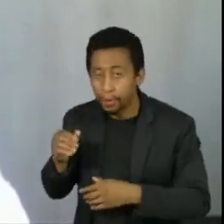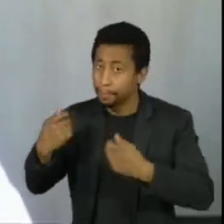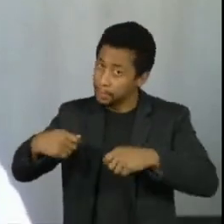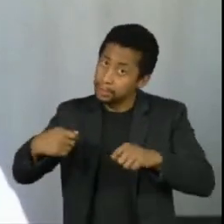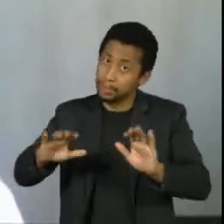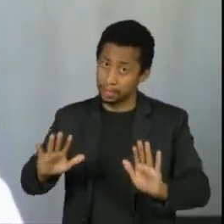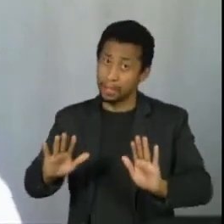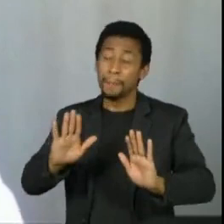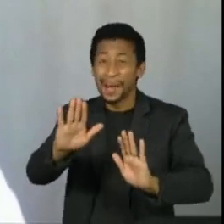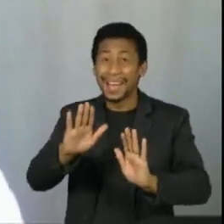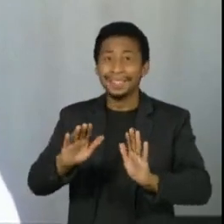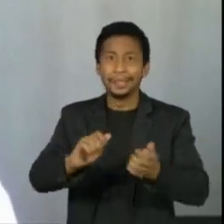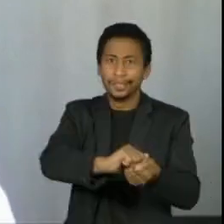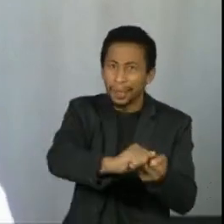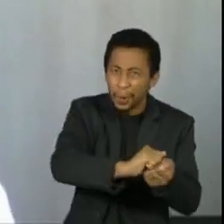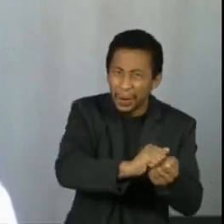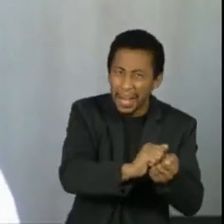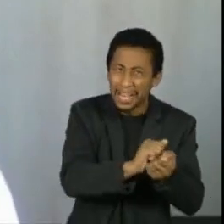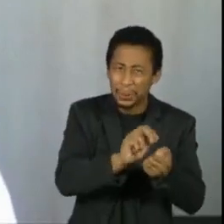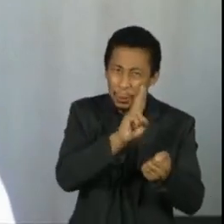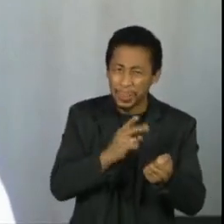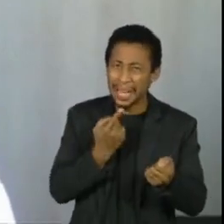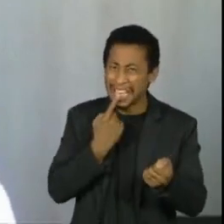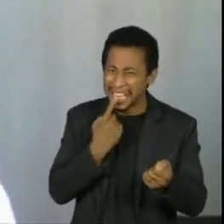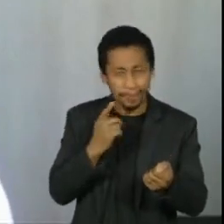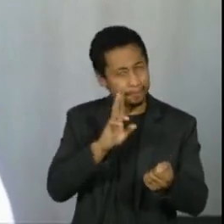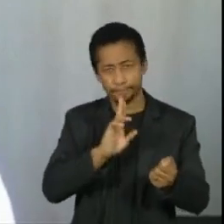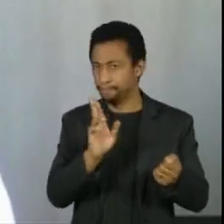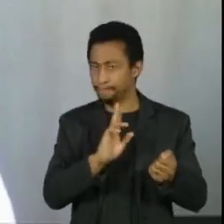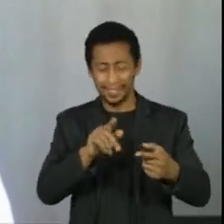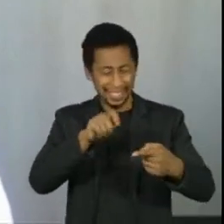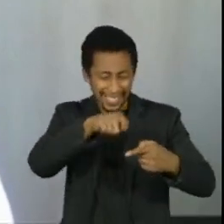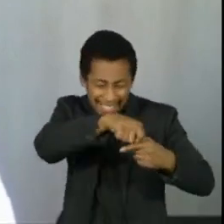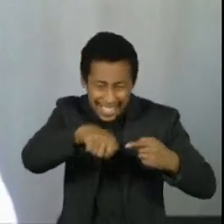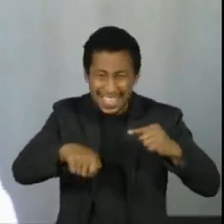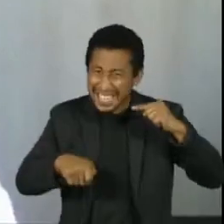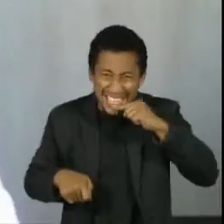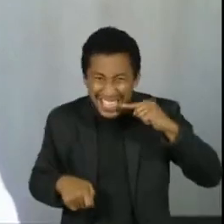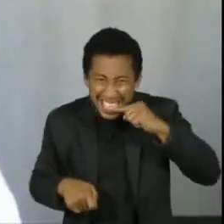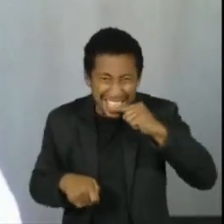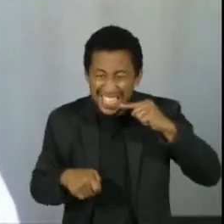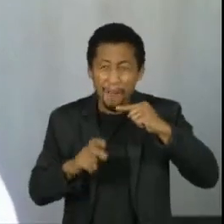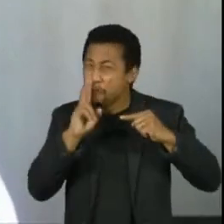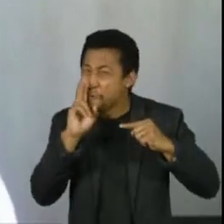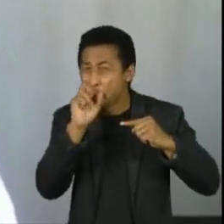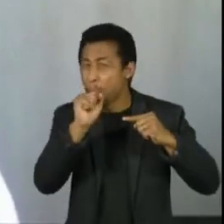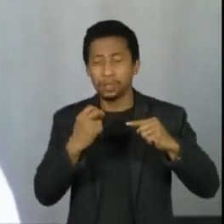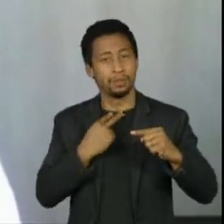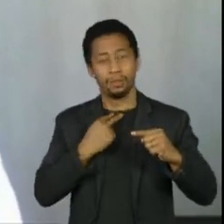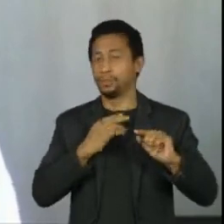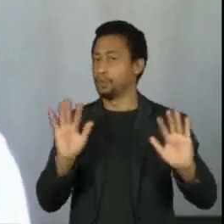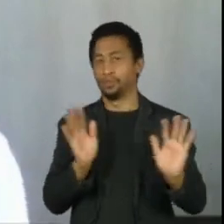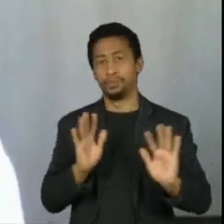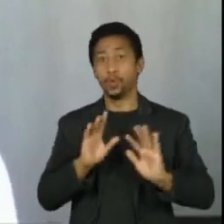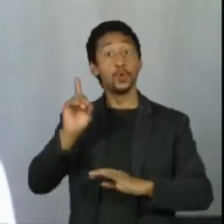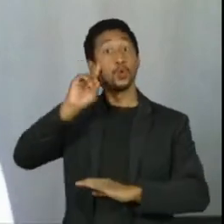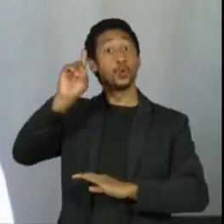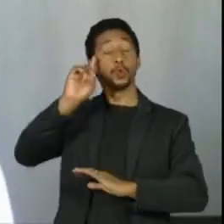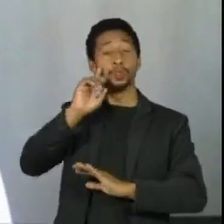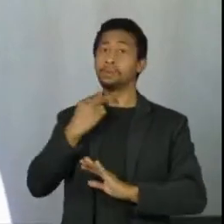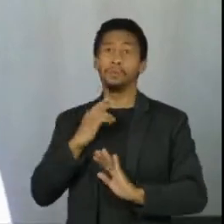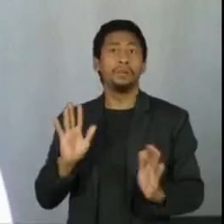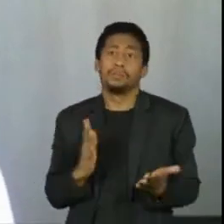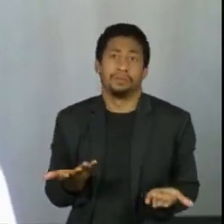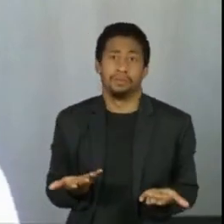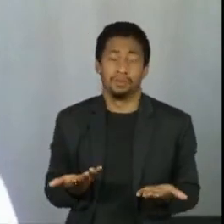usar sabonete, enxaguatório, pasta de dente contendo antissépticos rotineiramente se nós não temos nenhum